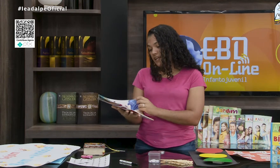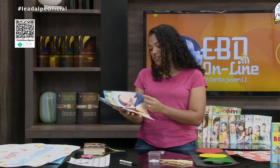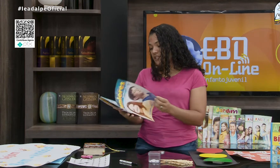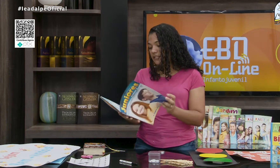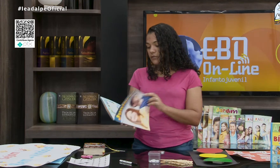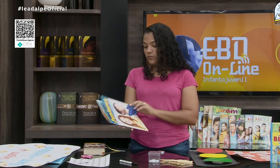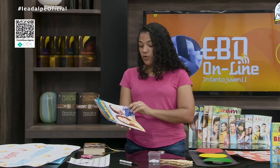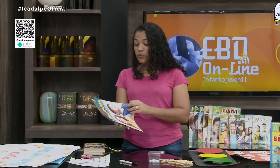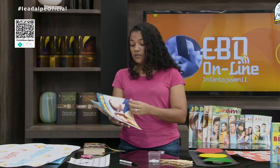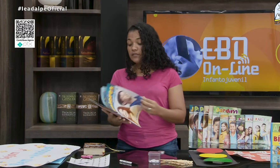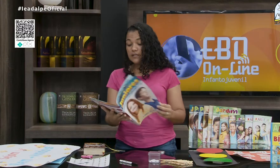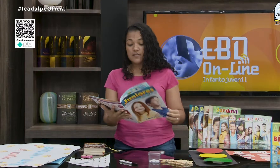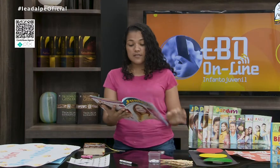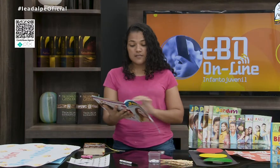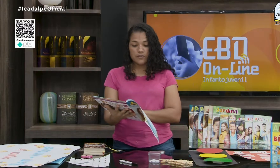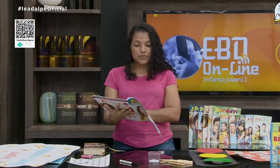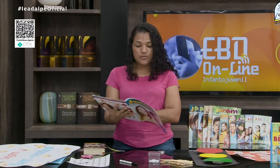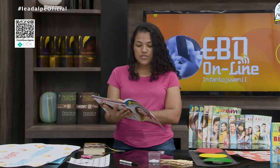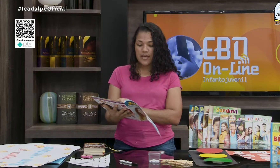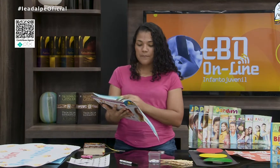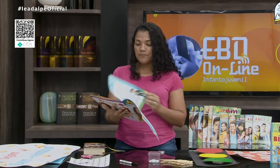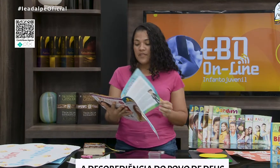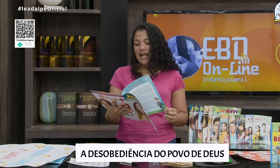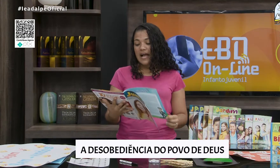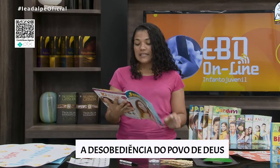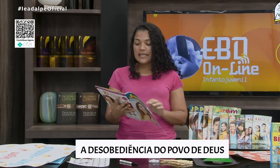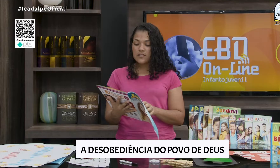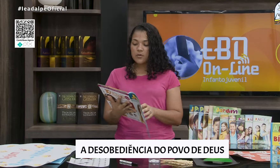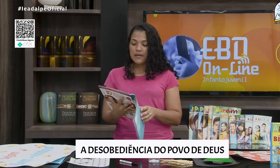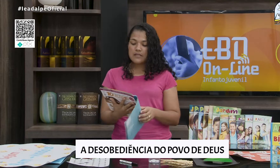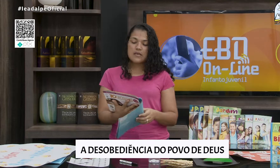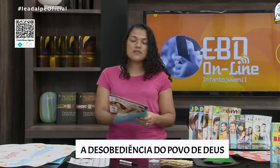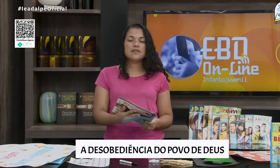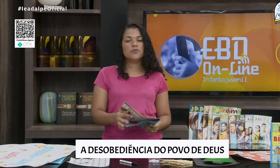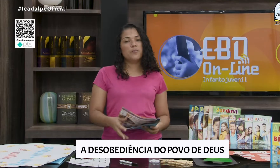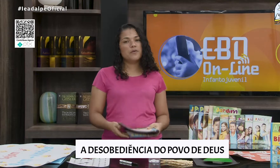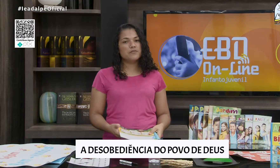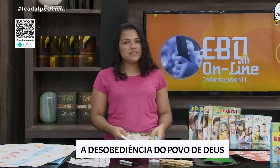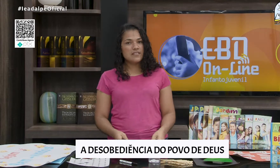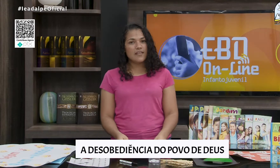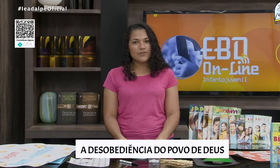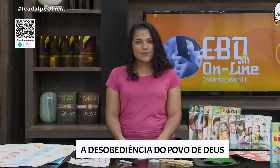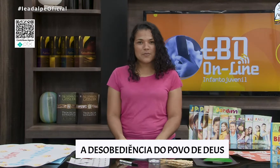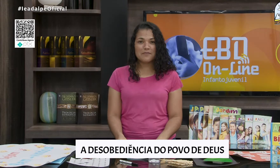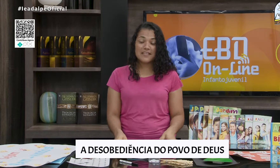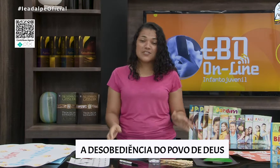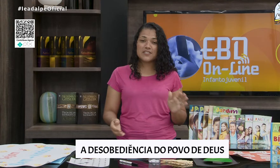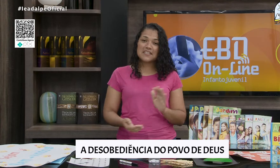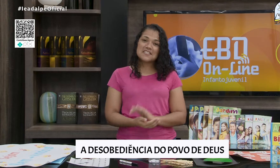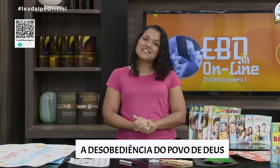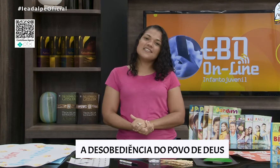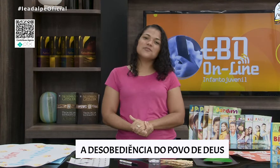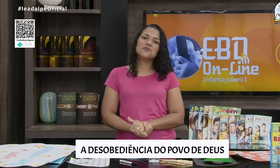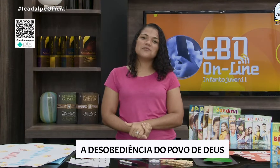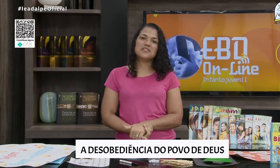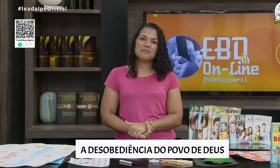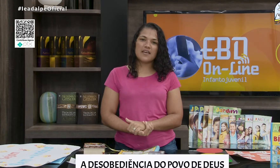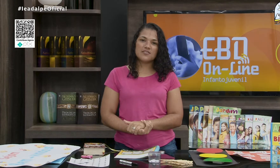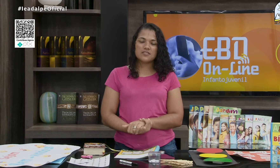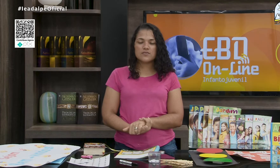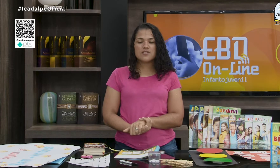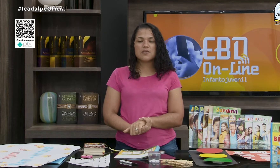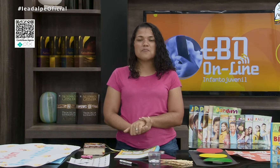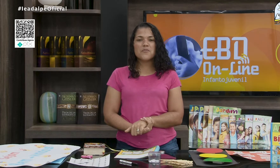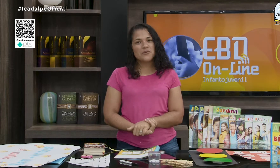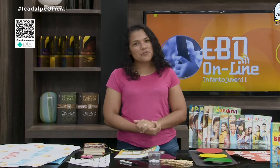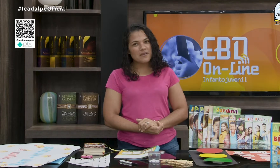Hoje, o título da nossa lição de hoje é A Desobediência do Povo de Deus. Como eu falei, a gente está iniciando um novo